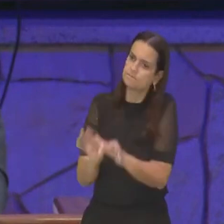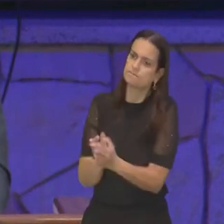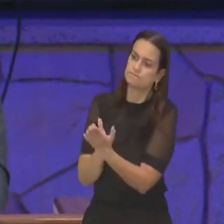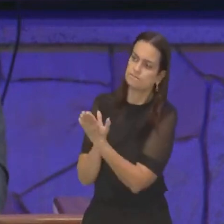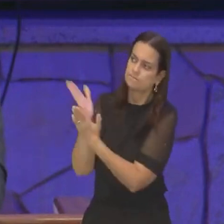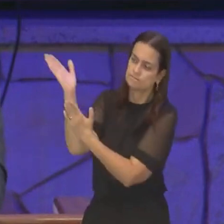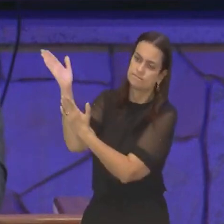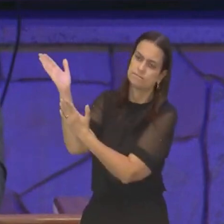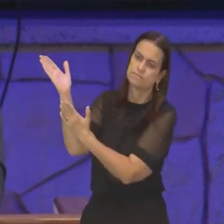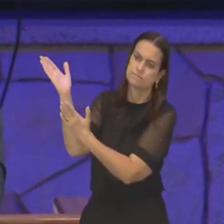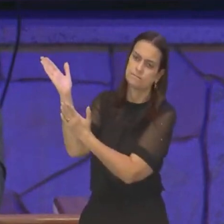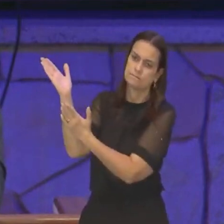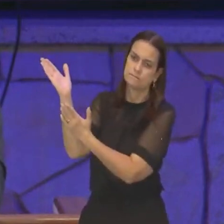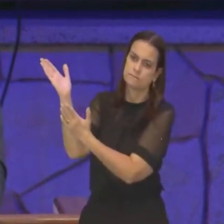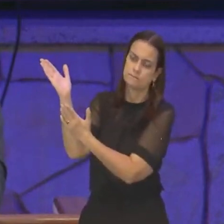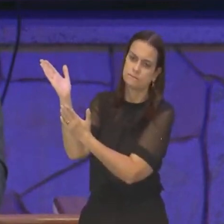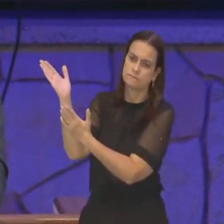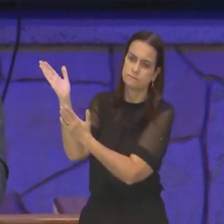Irrepreensível.